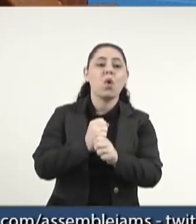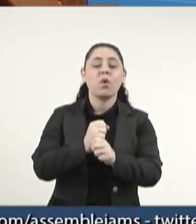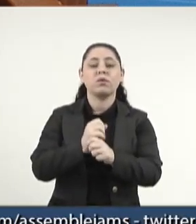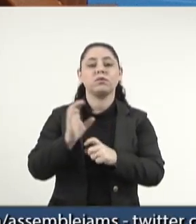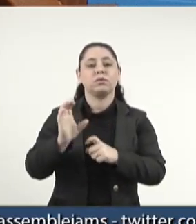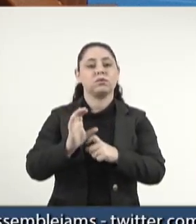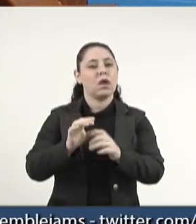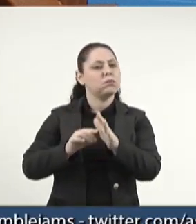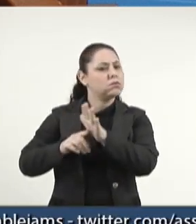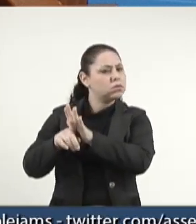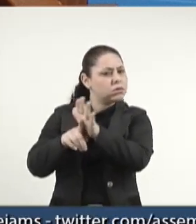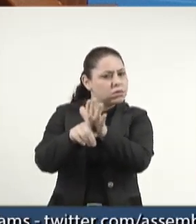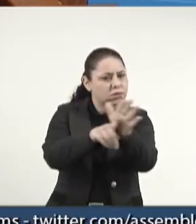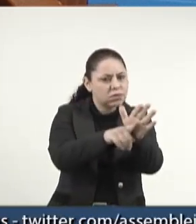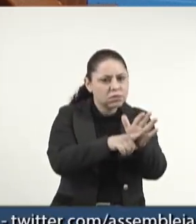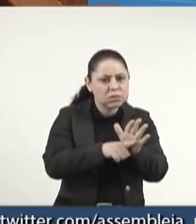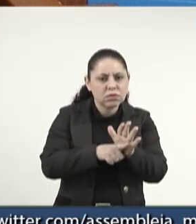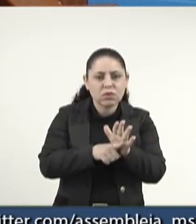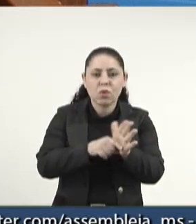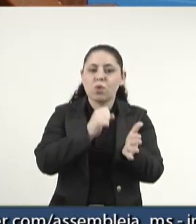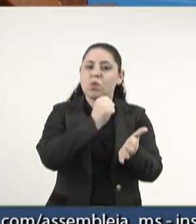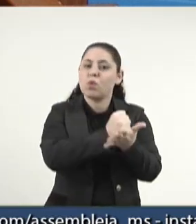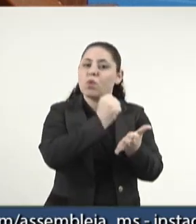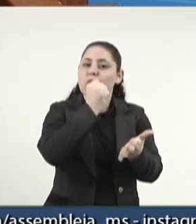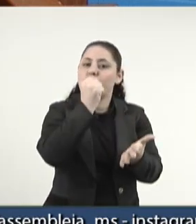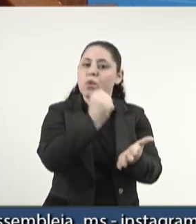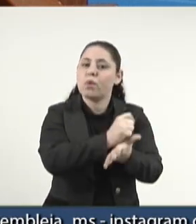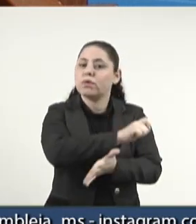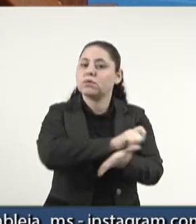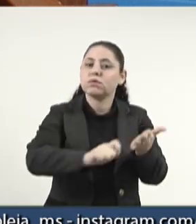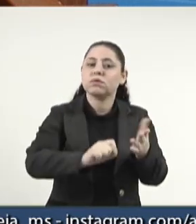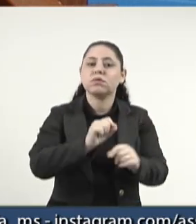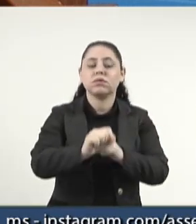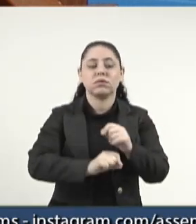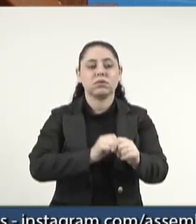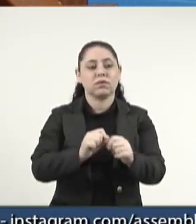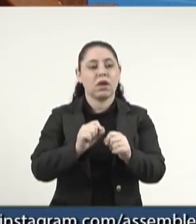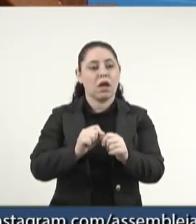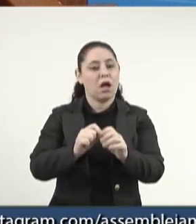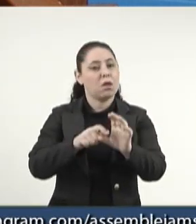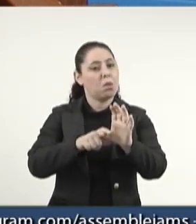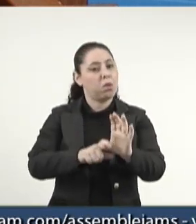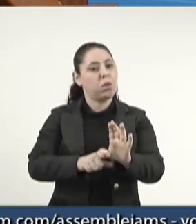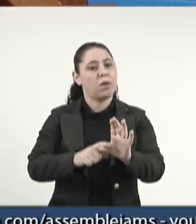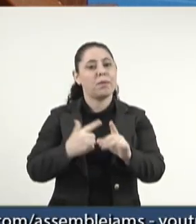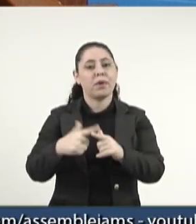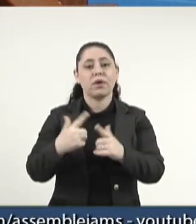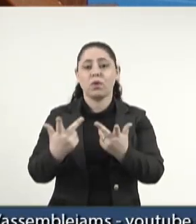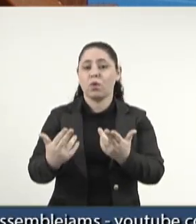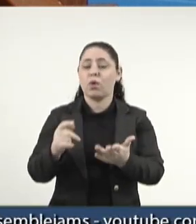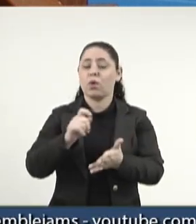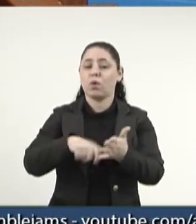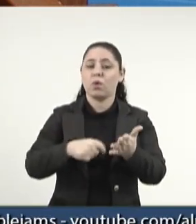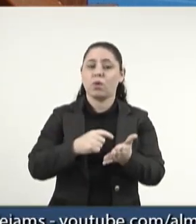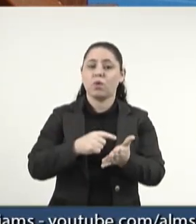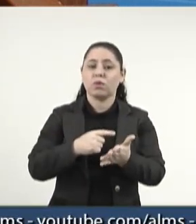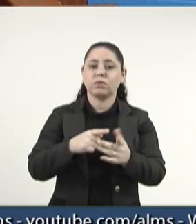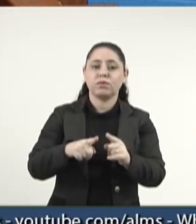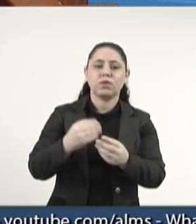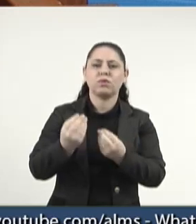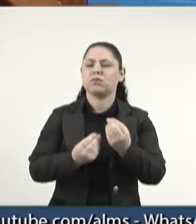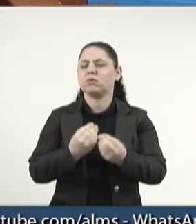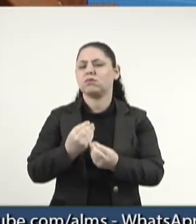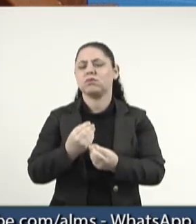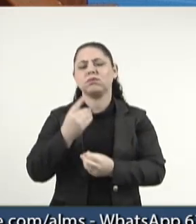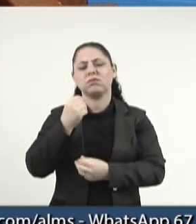que apure os contratos que ensejaram esses números, como este contrato. Como pode,